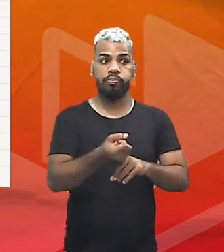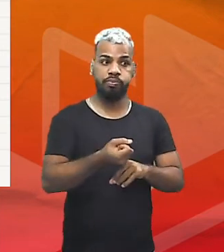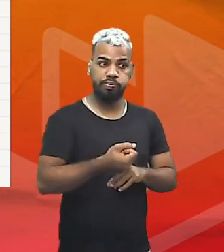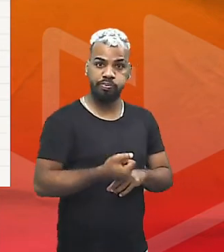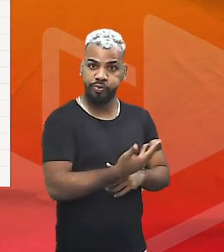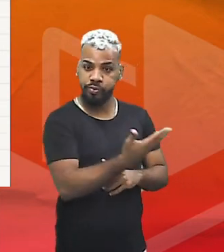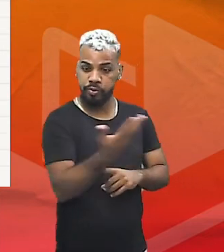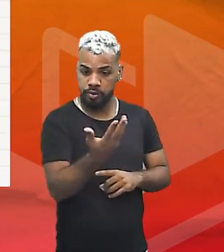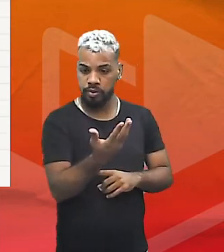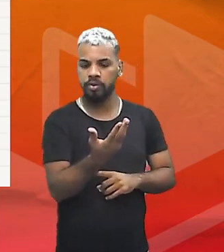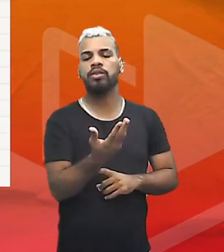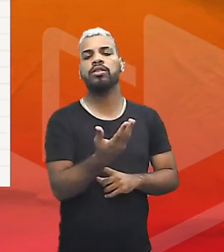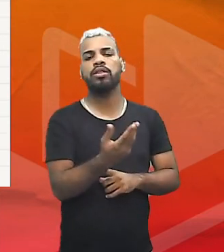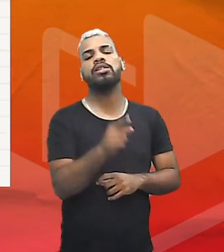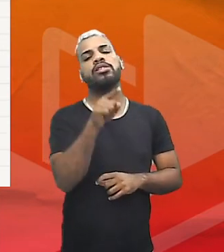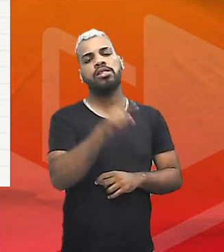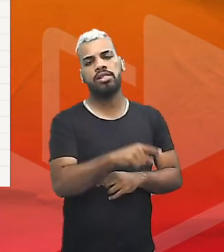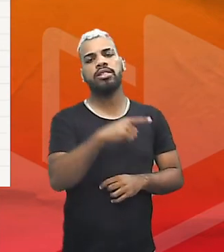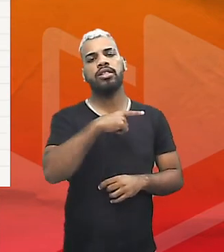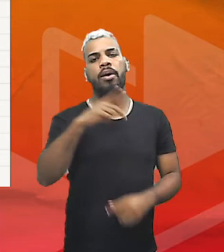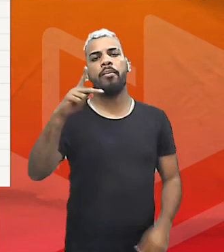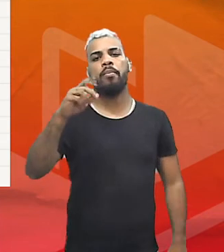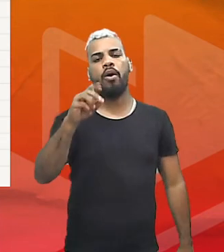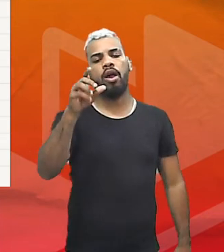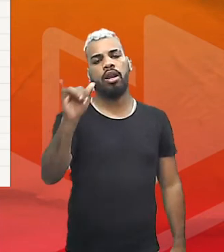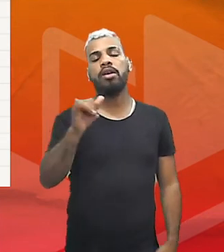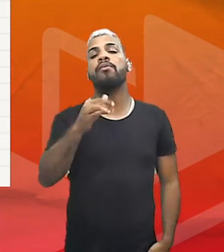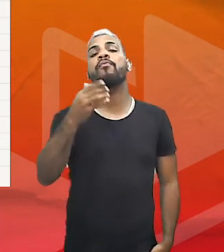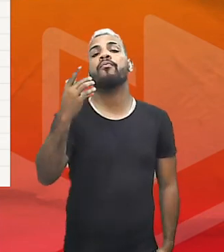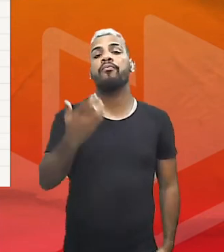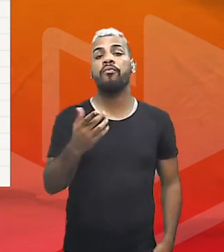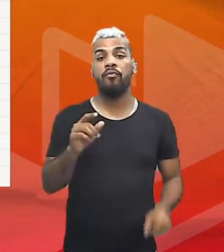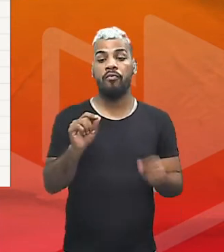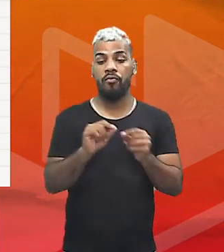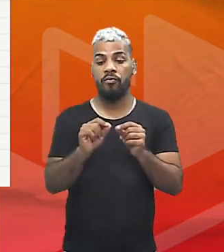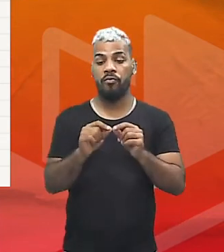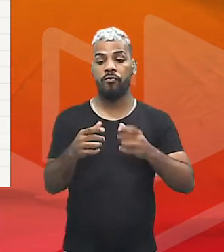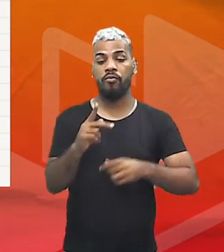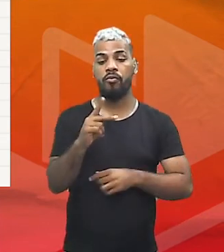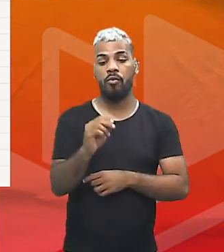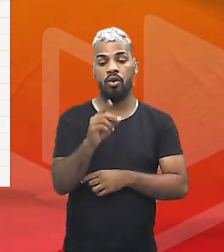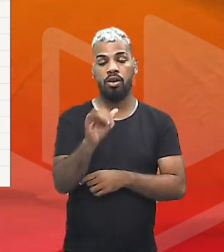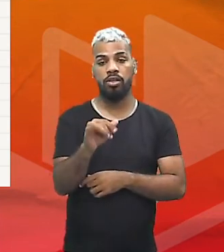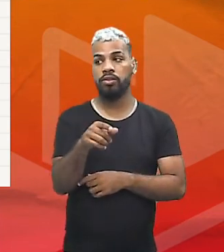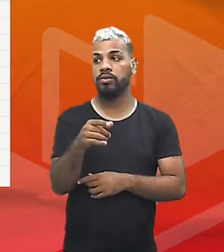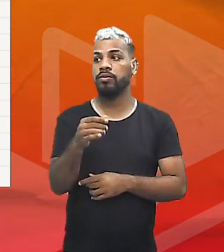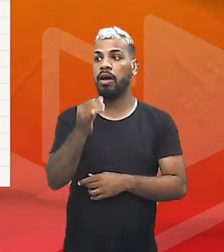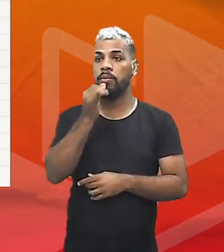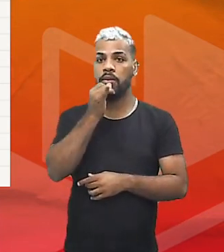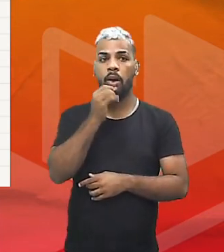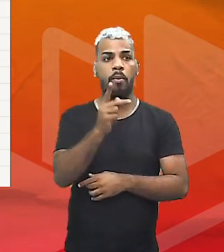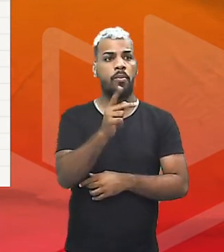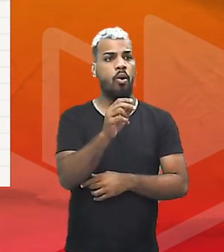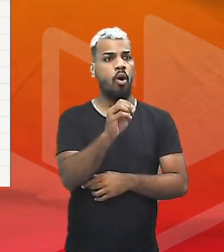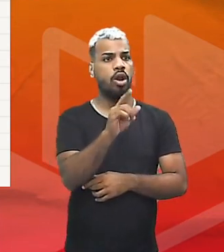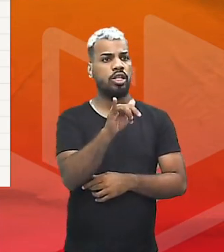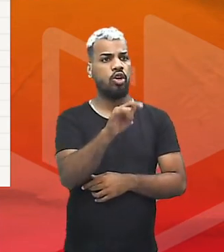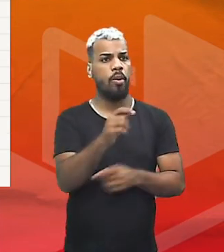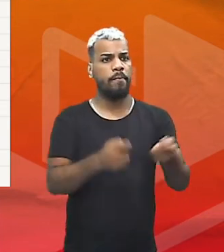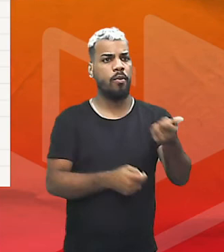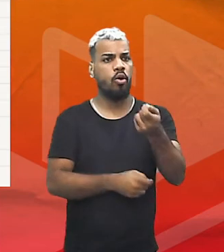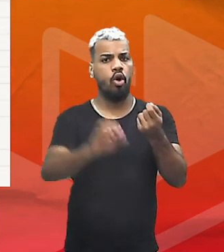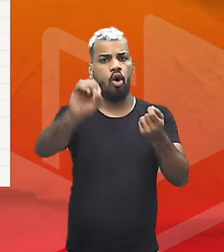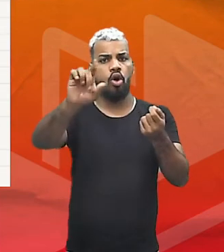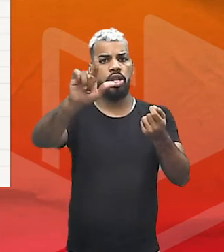monossacarídeos aí você forma um pólen Mas como eu tô falando do povo aí você faz assim mas é só livros são poucos é lembra